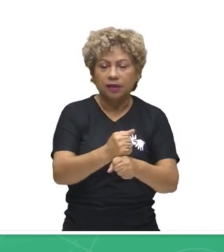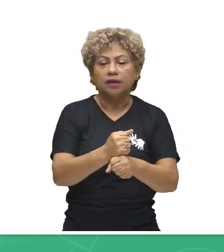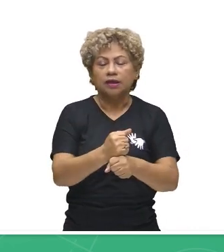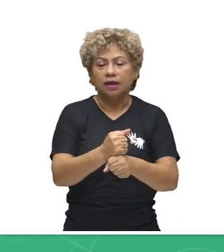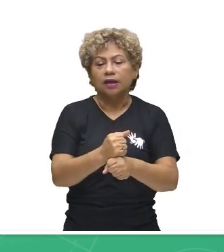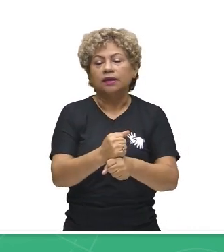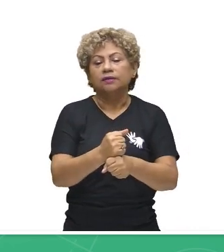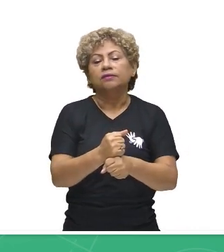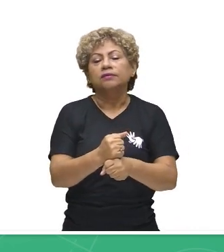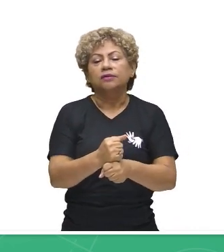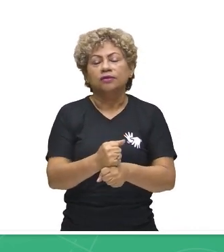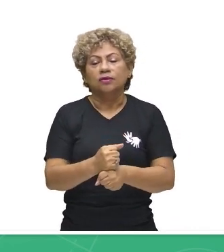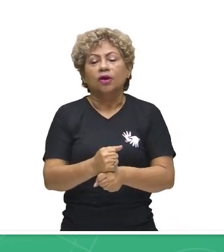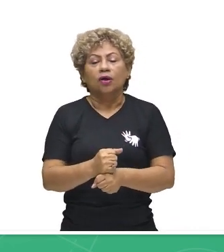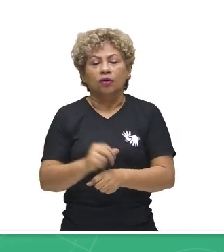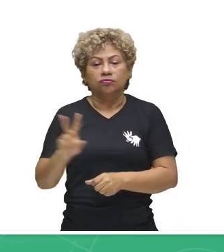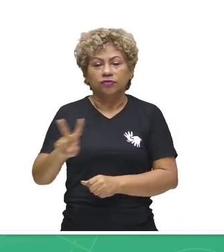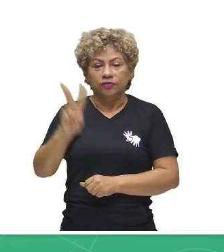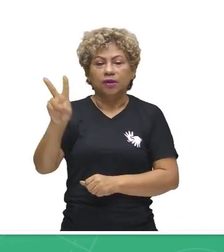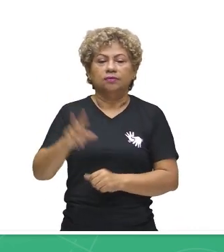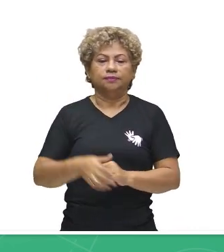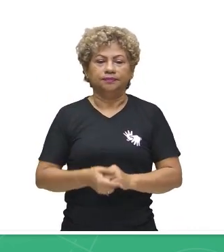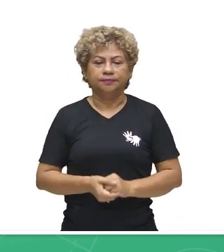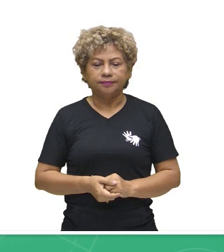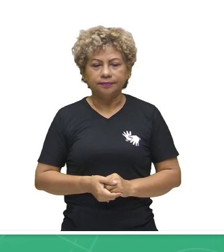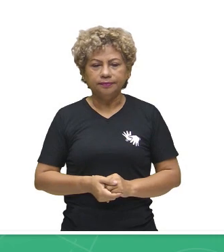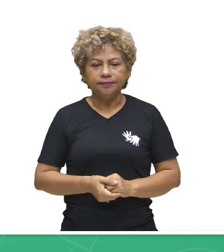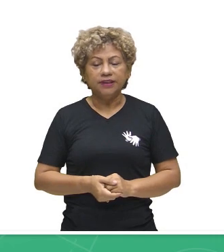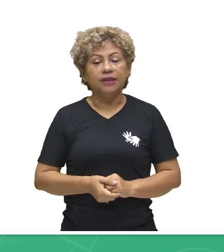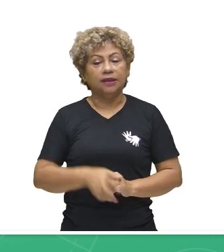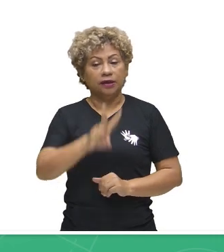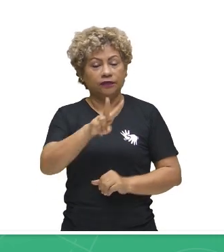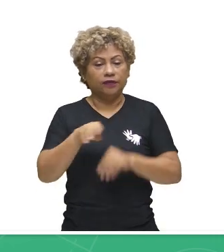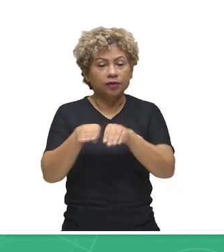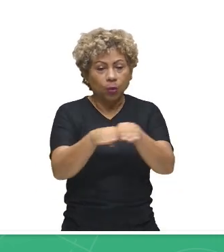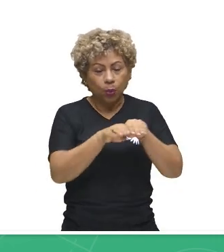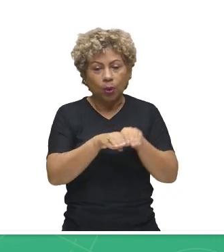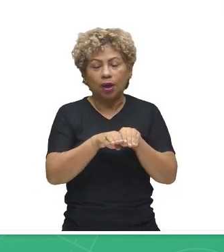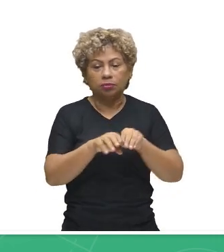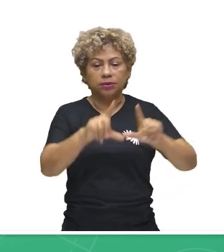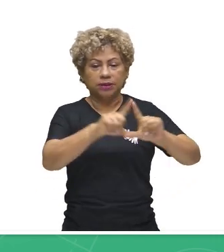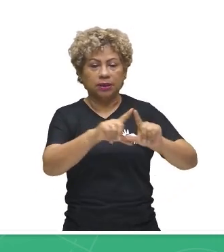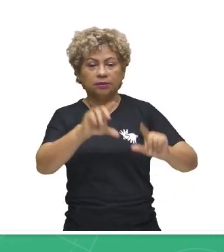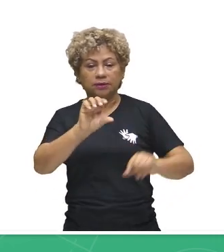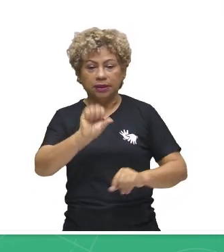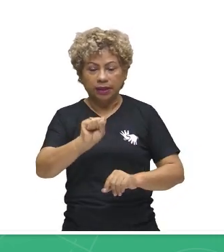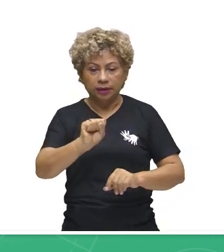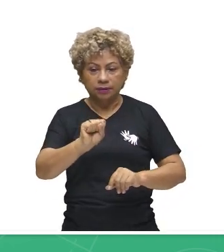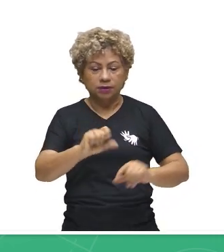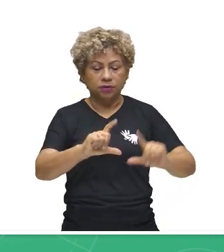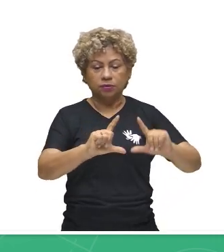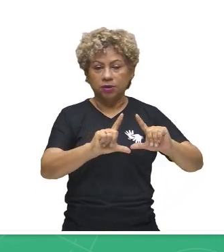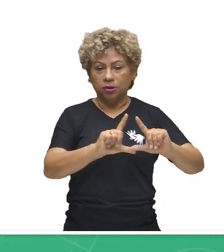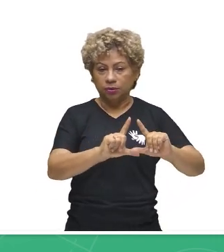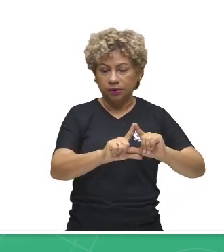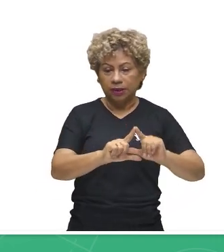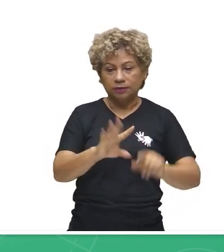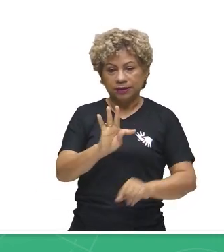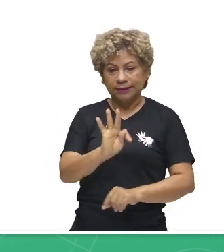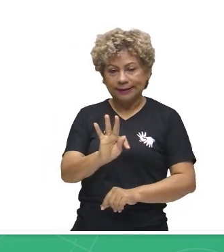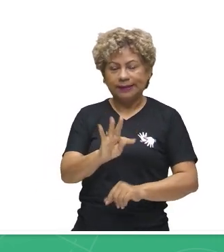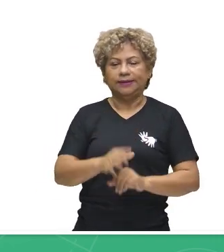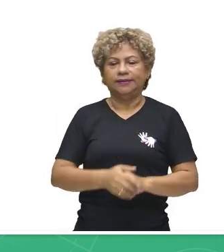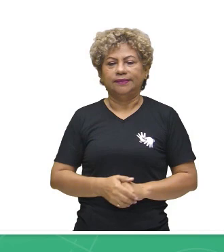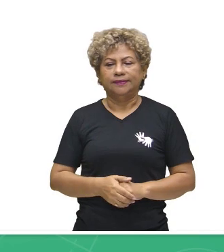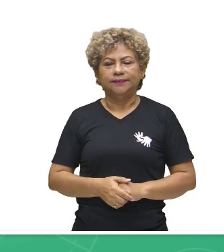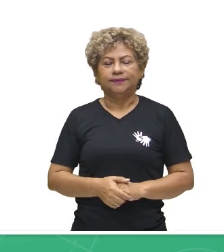valores. É uma razão entre o ΔS sobre o ΔT.